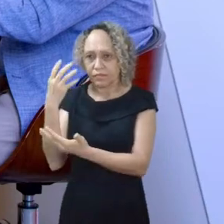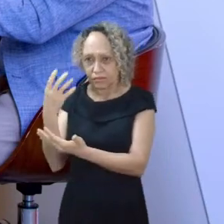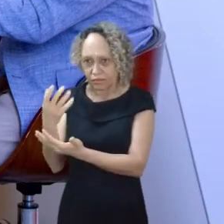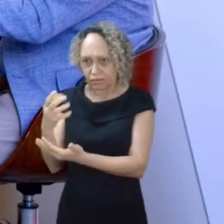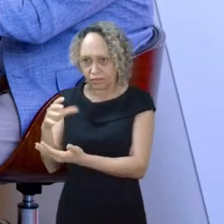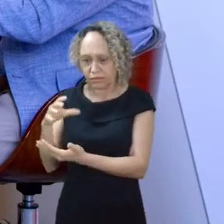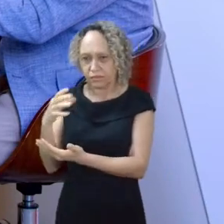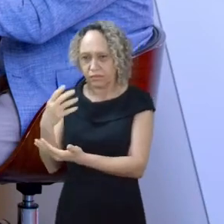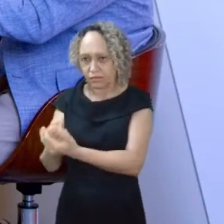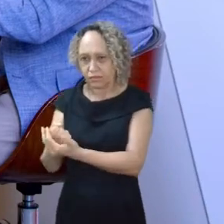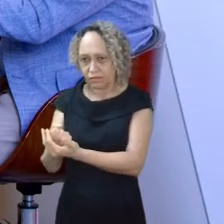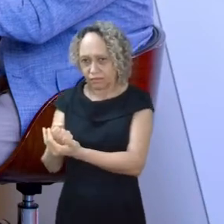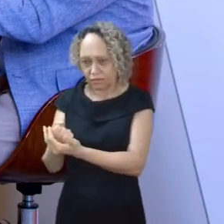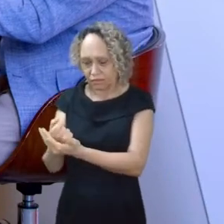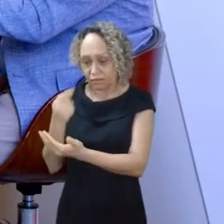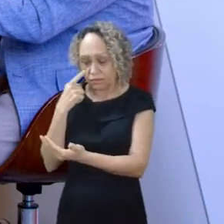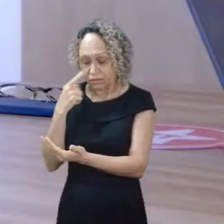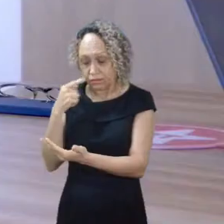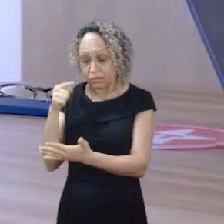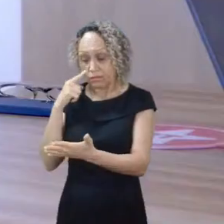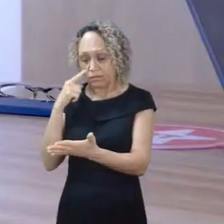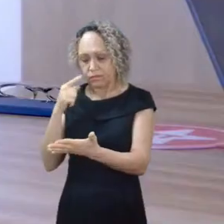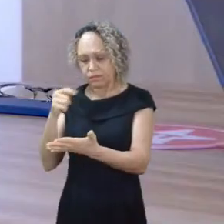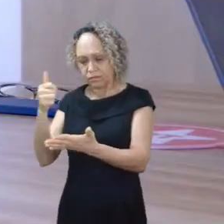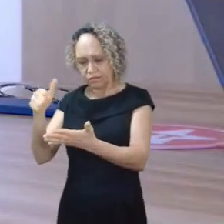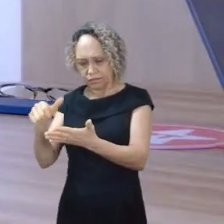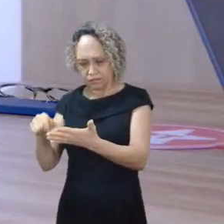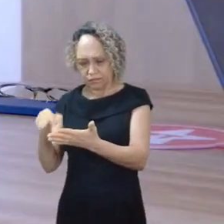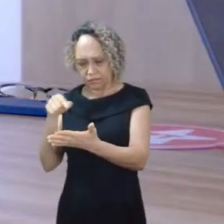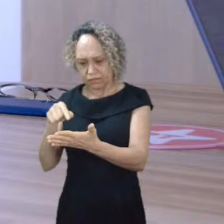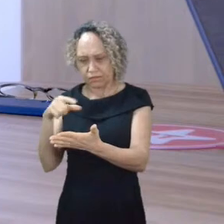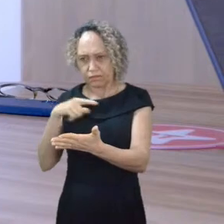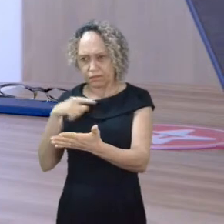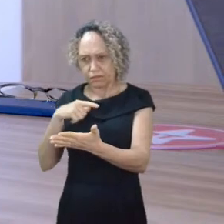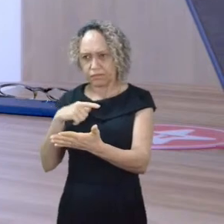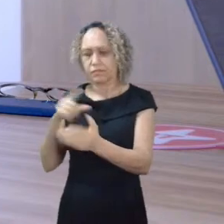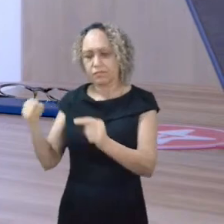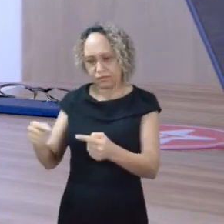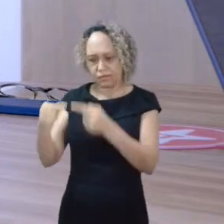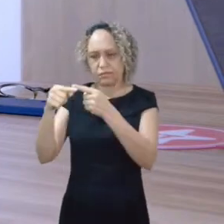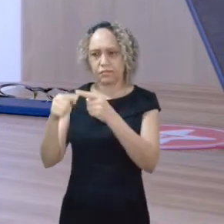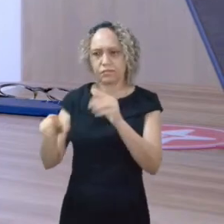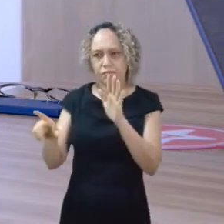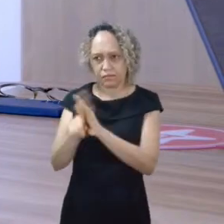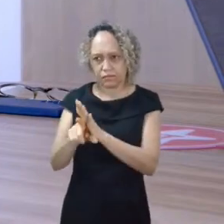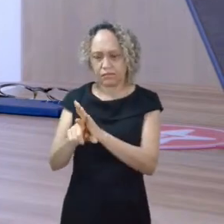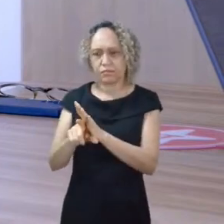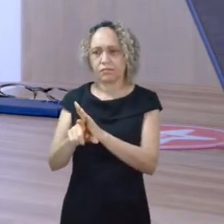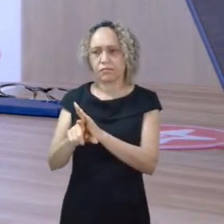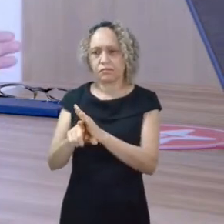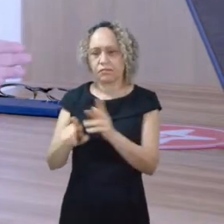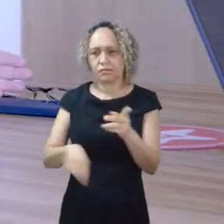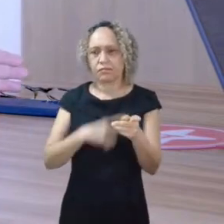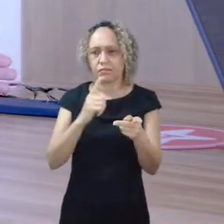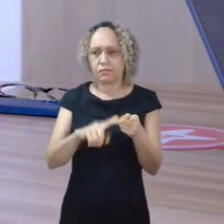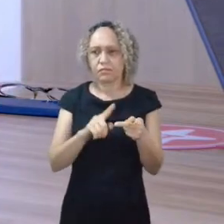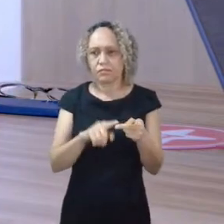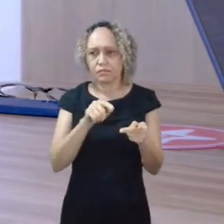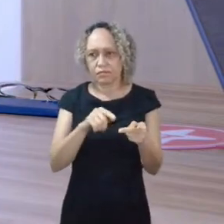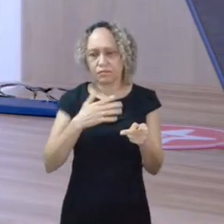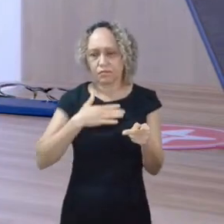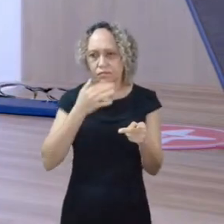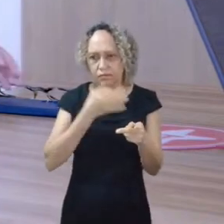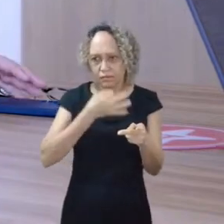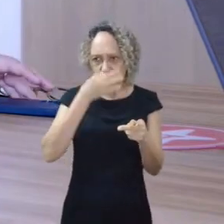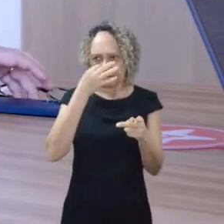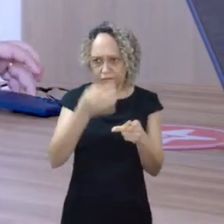que está nesse aparelho celular. Isso faz parte, há previsão legal para que isso aconteça. E a segunda forma, que na minha opinião é a que prevaleceu